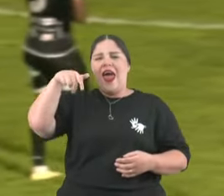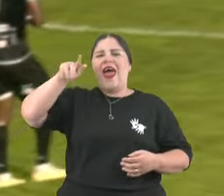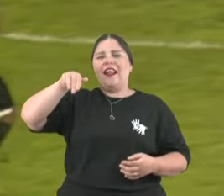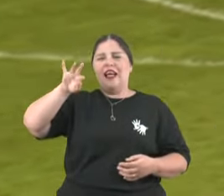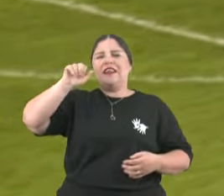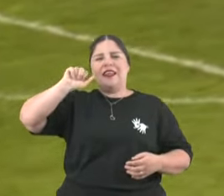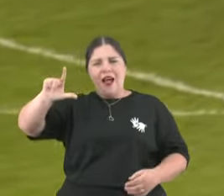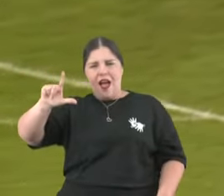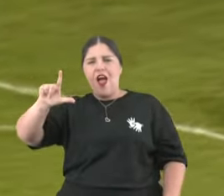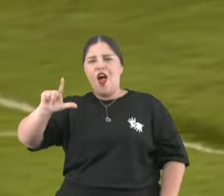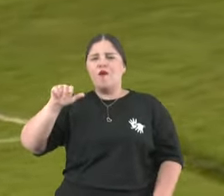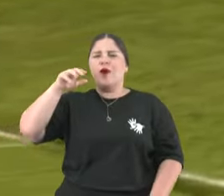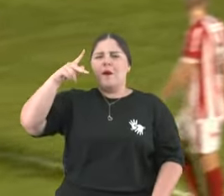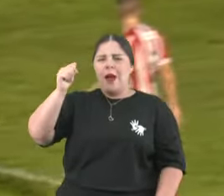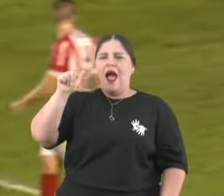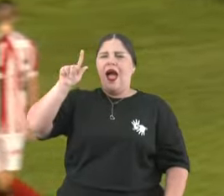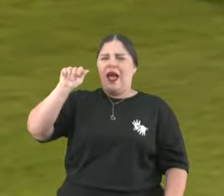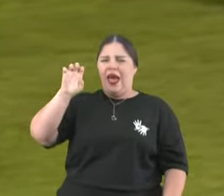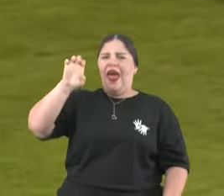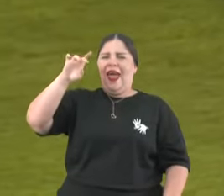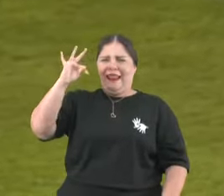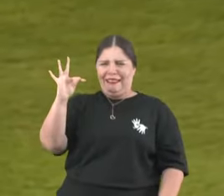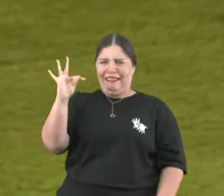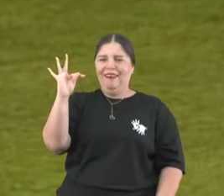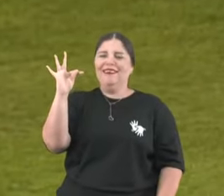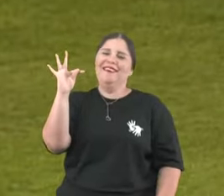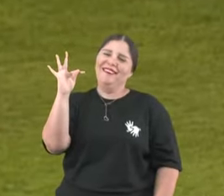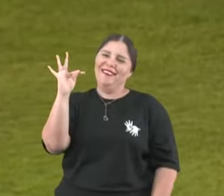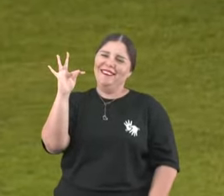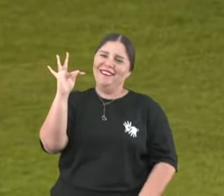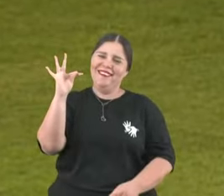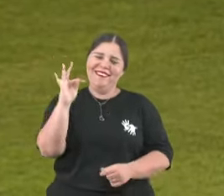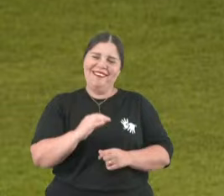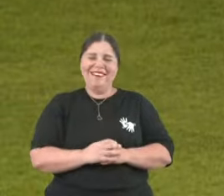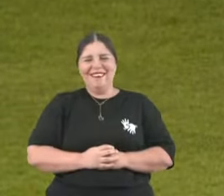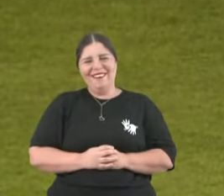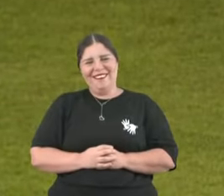Equatorial e PagBet.